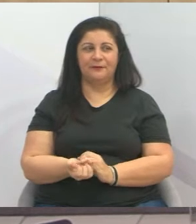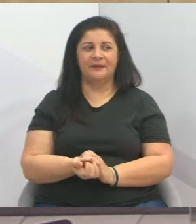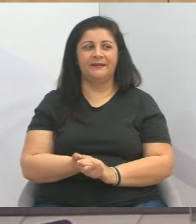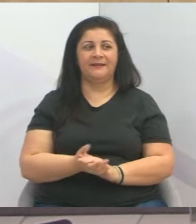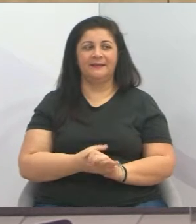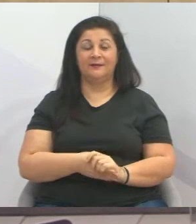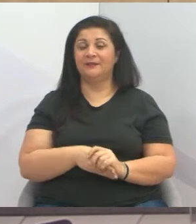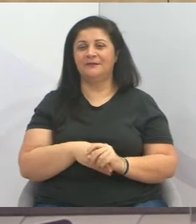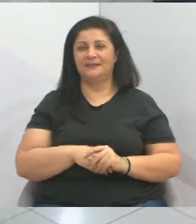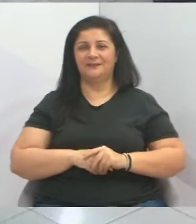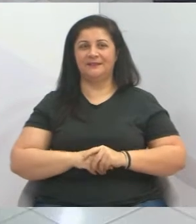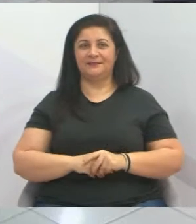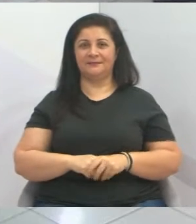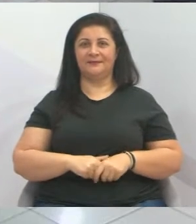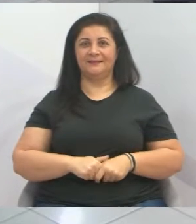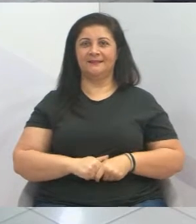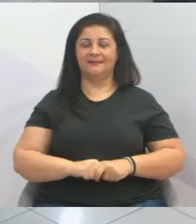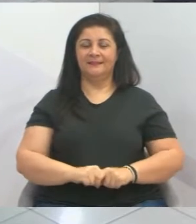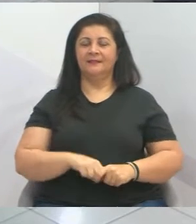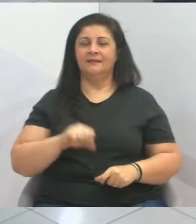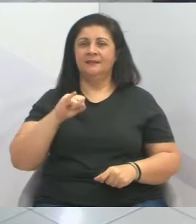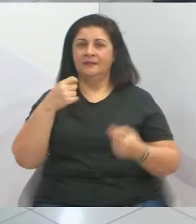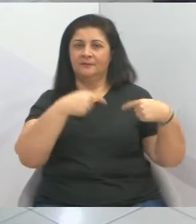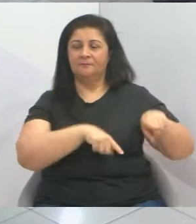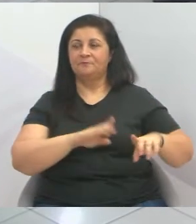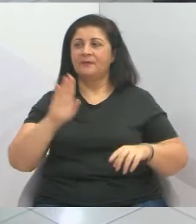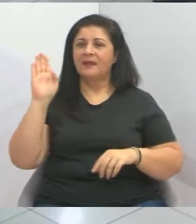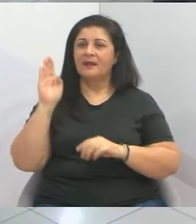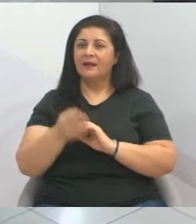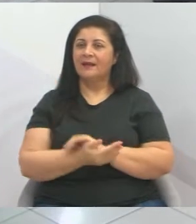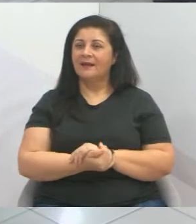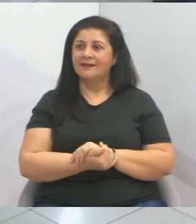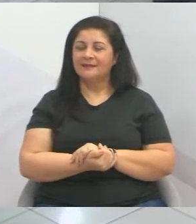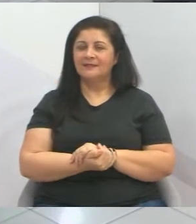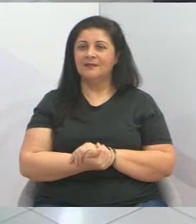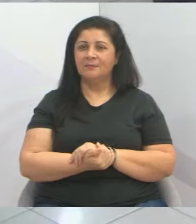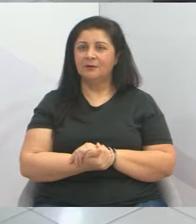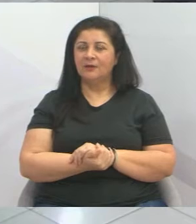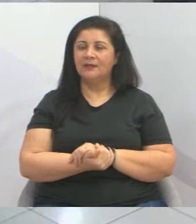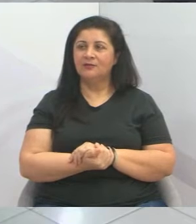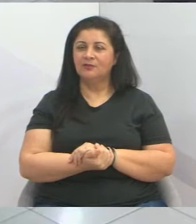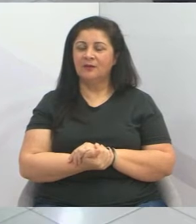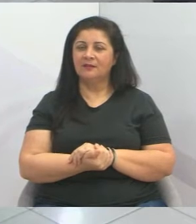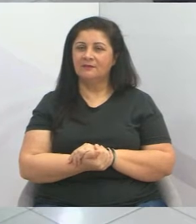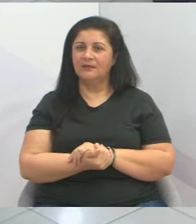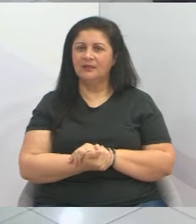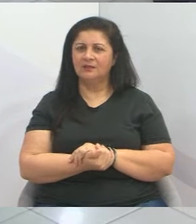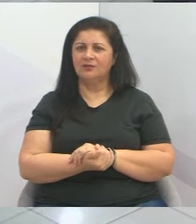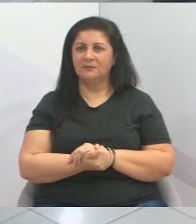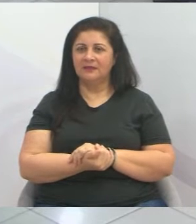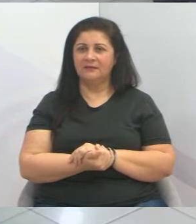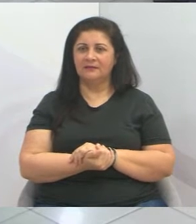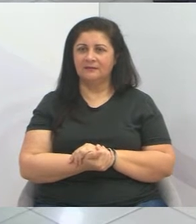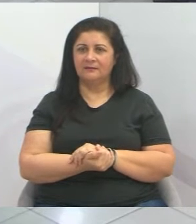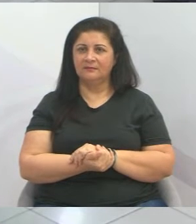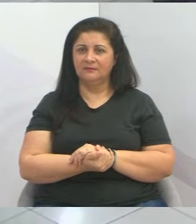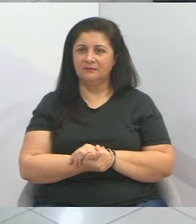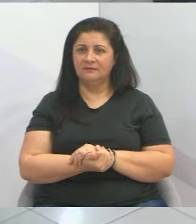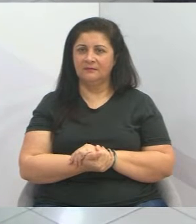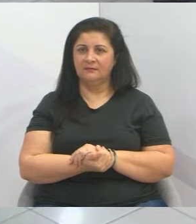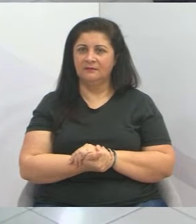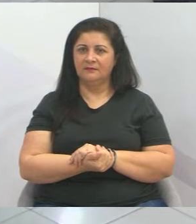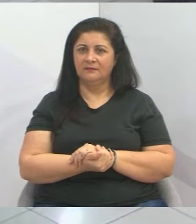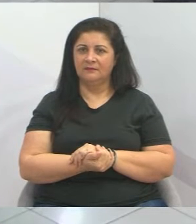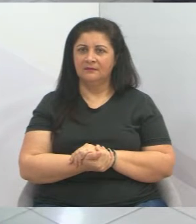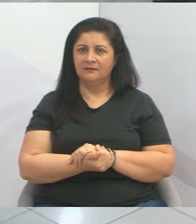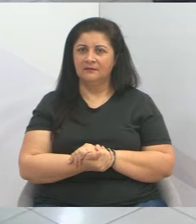o requerimento tá em votação os que foram encontraram por favor se manifesta levantando os braços requerimento aprovado próximo requerimento